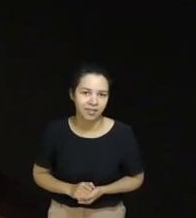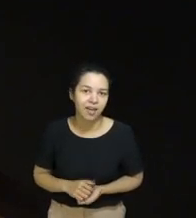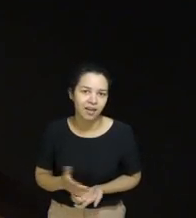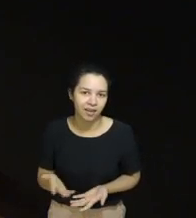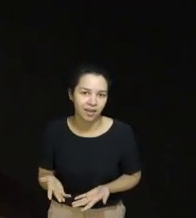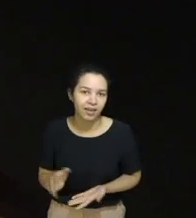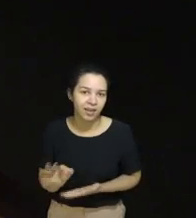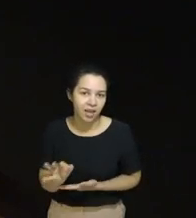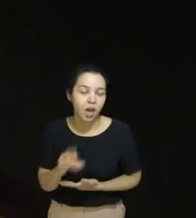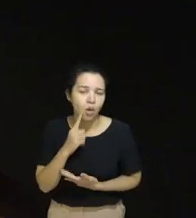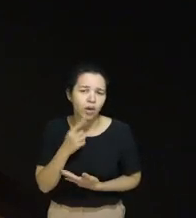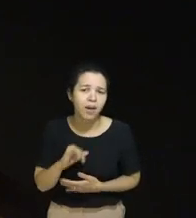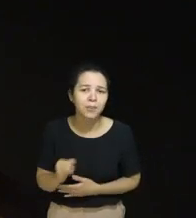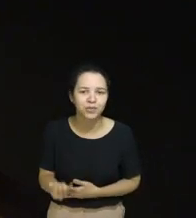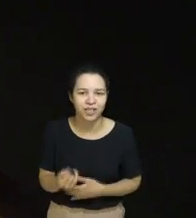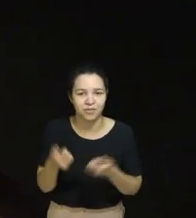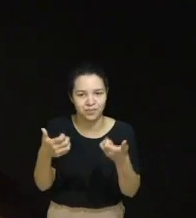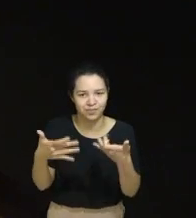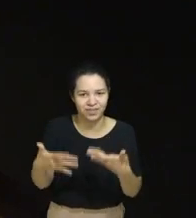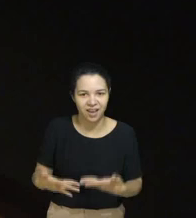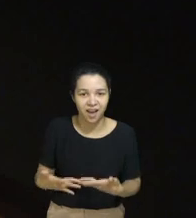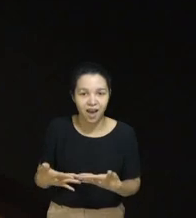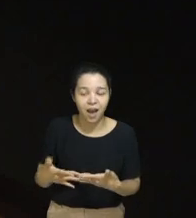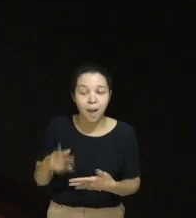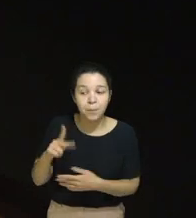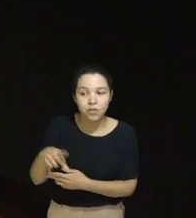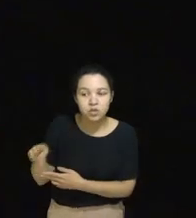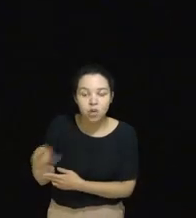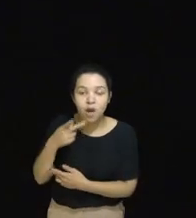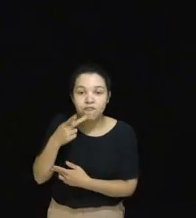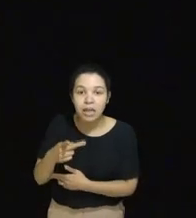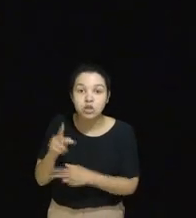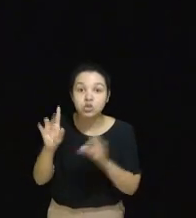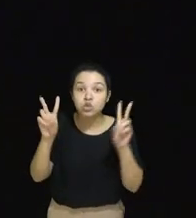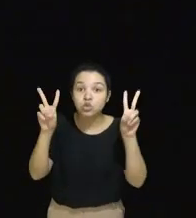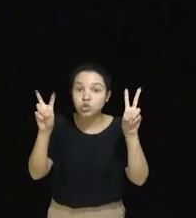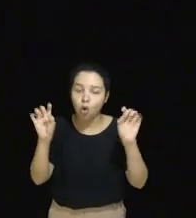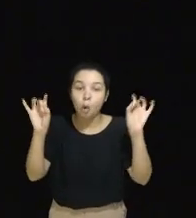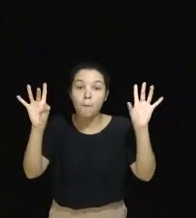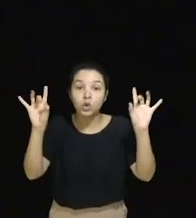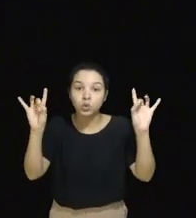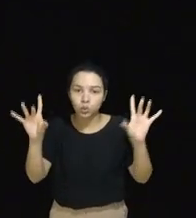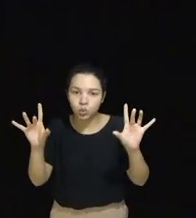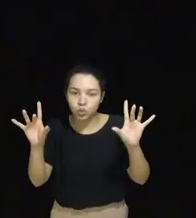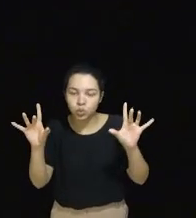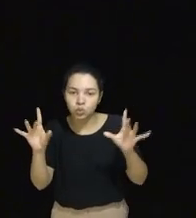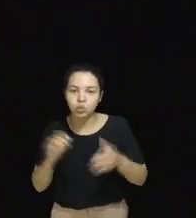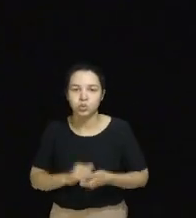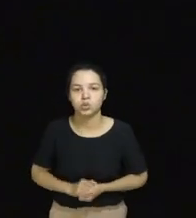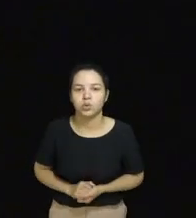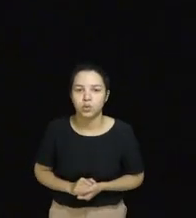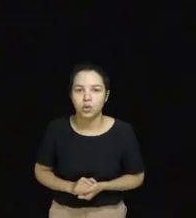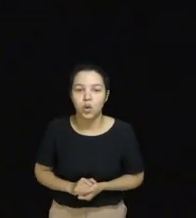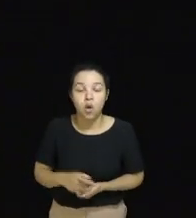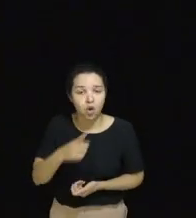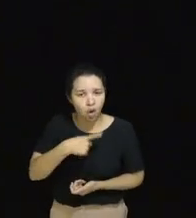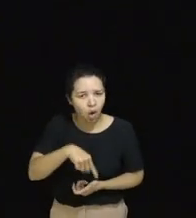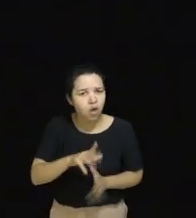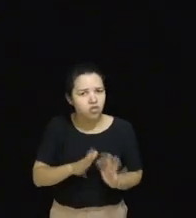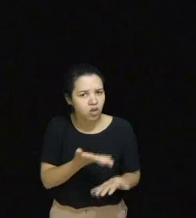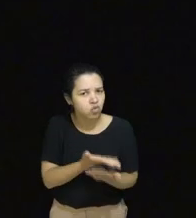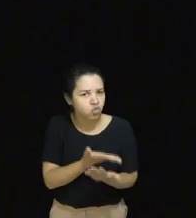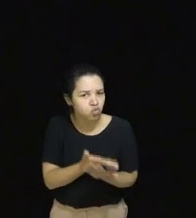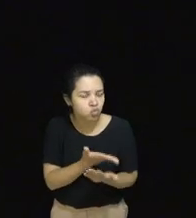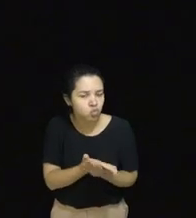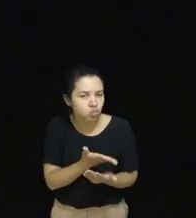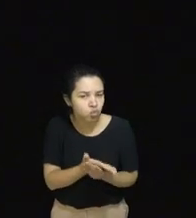Eu só queria aproveitar para falar, quando a professora fala de oportunidade, a gente tem estudos, acho que todo mundo que está aqui conhece, já ouviu falar de estudos